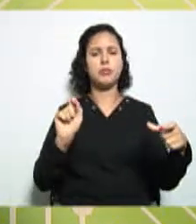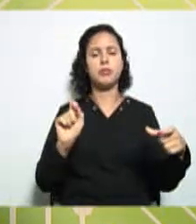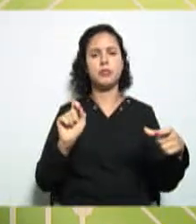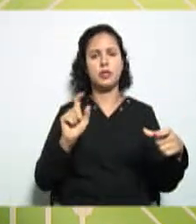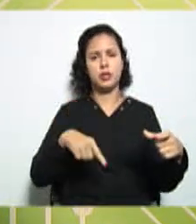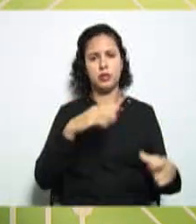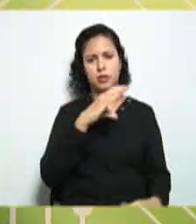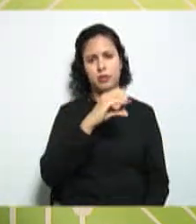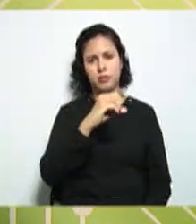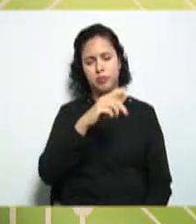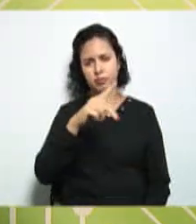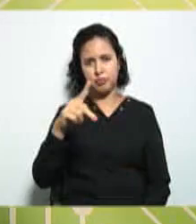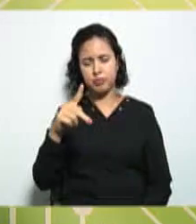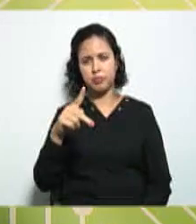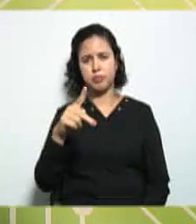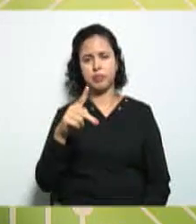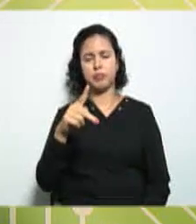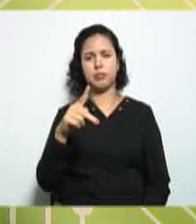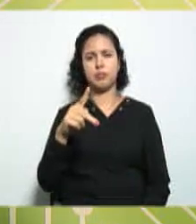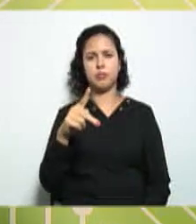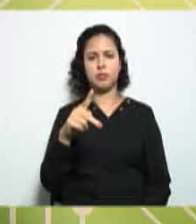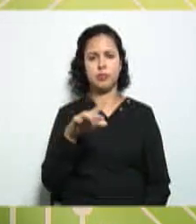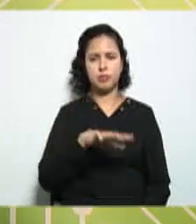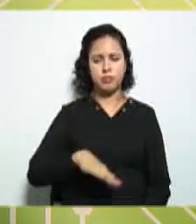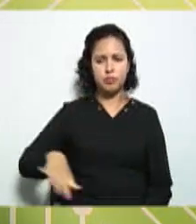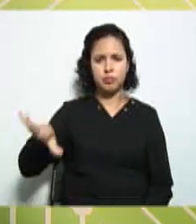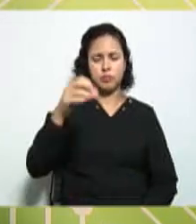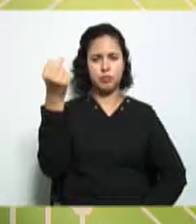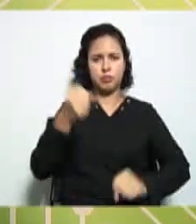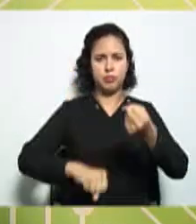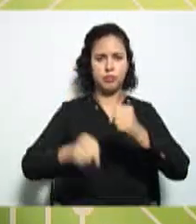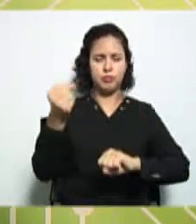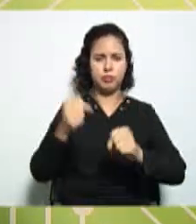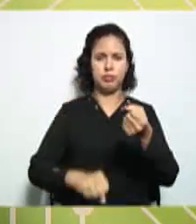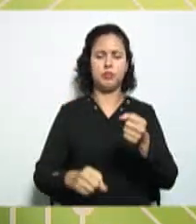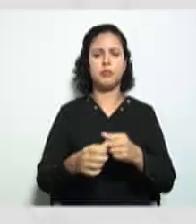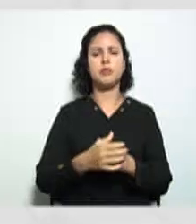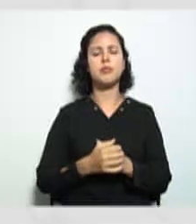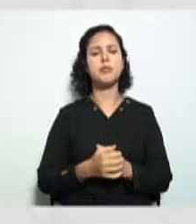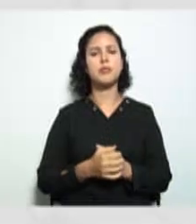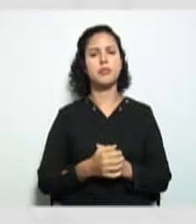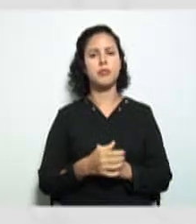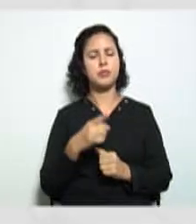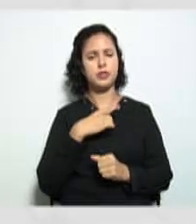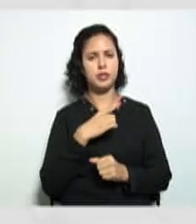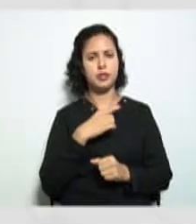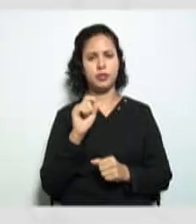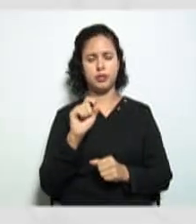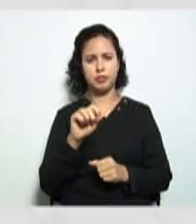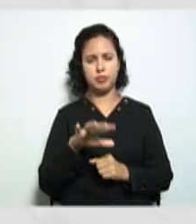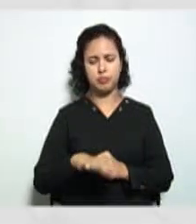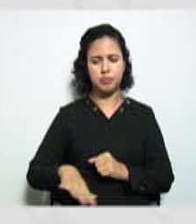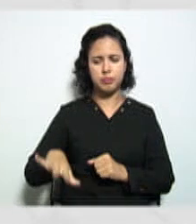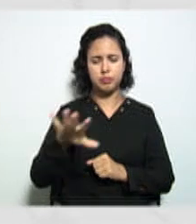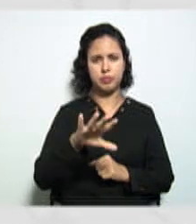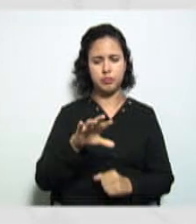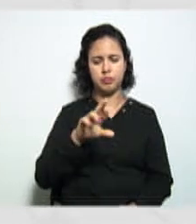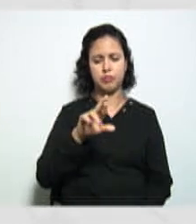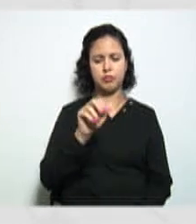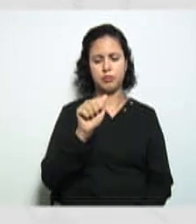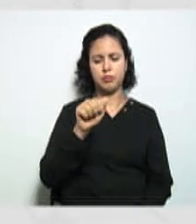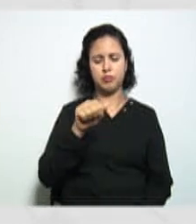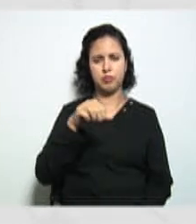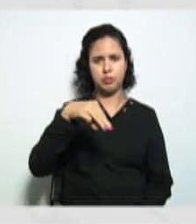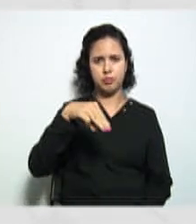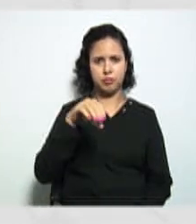as cooperativas, né, relacionadas à área industrial, ao ramo industrial. Então, nós temos aqui no ramo agropecuário